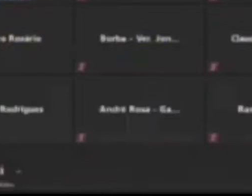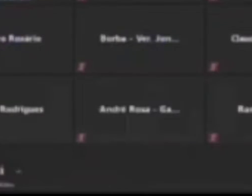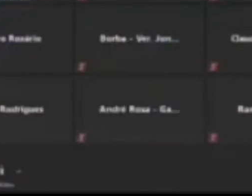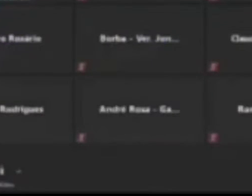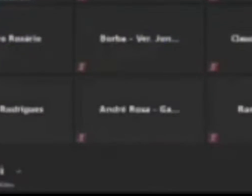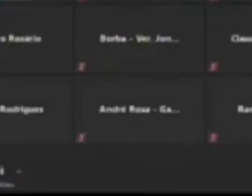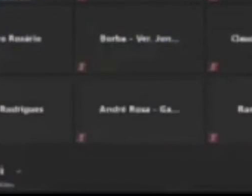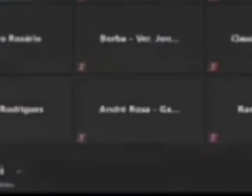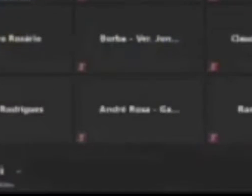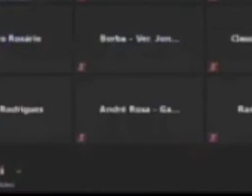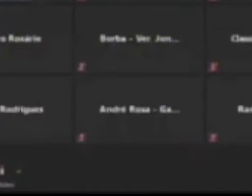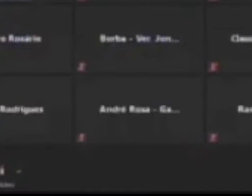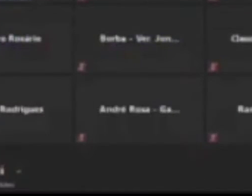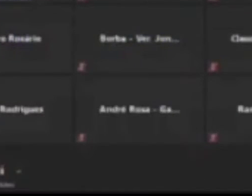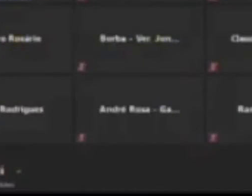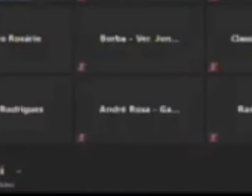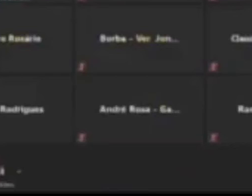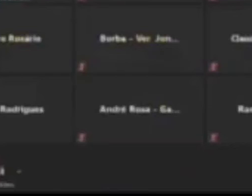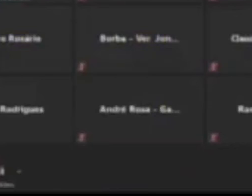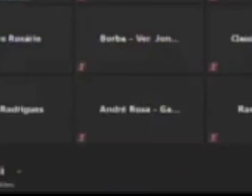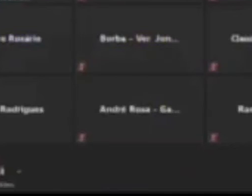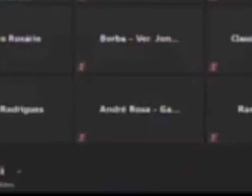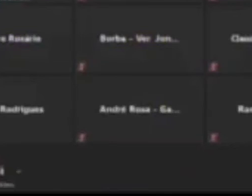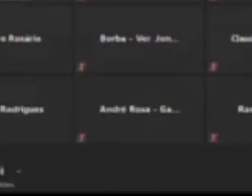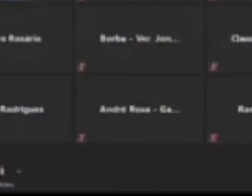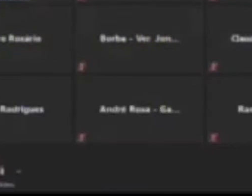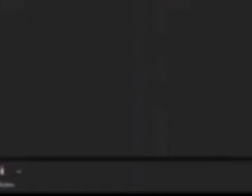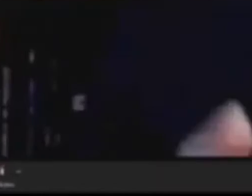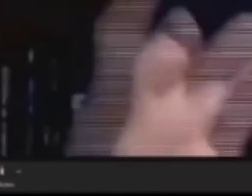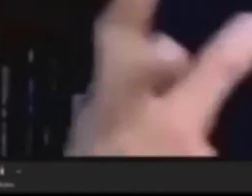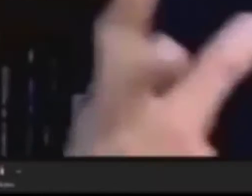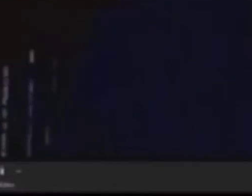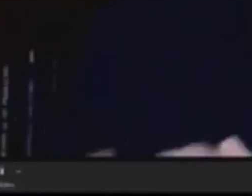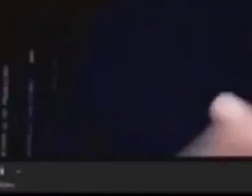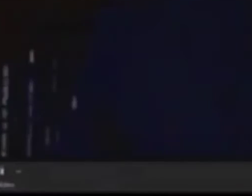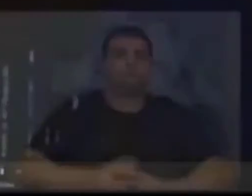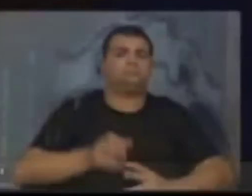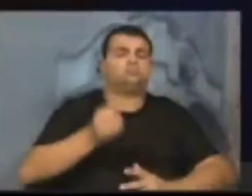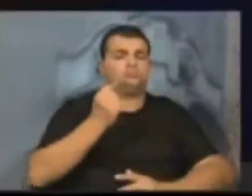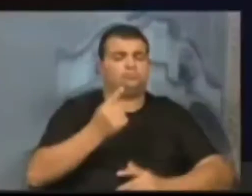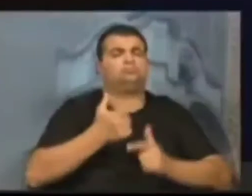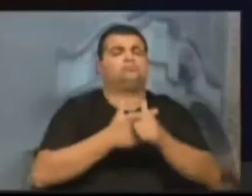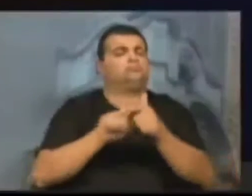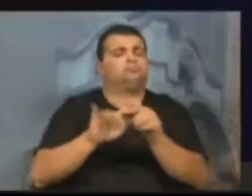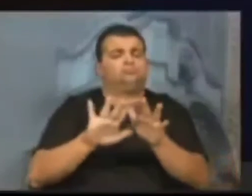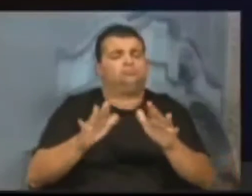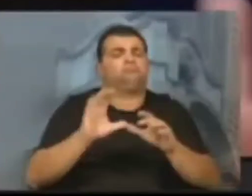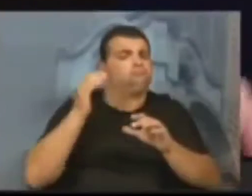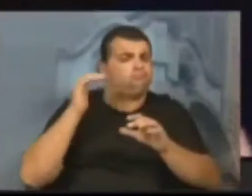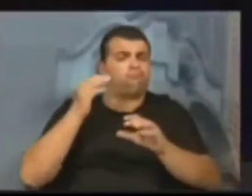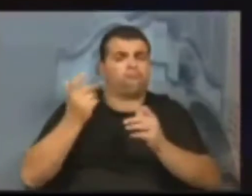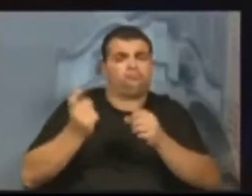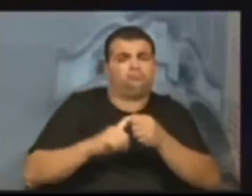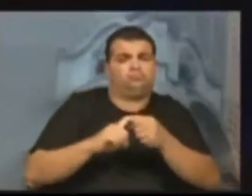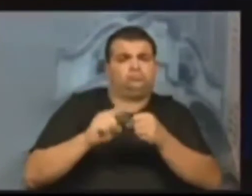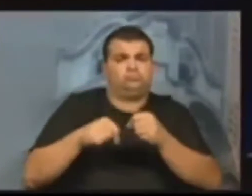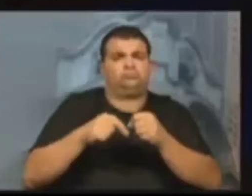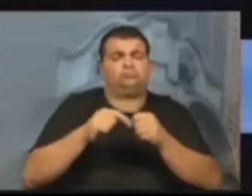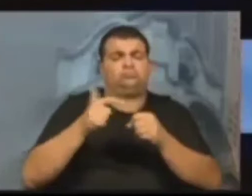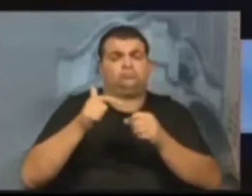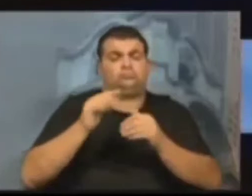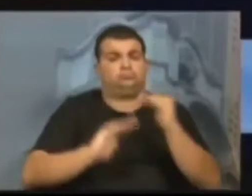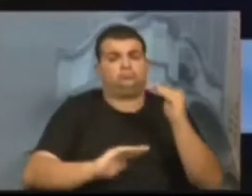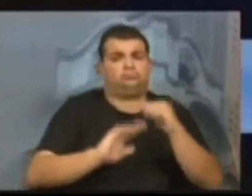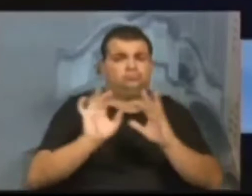E a única situação que a ciência nos traz é que ele traz prejuízos, não funciona e traz prejuízos